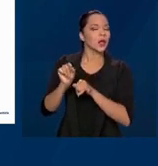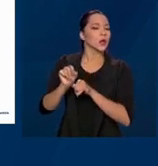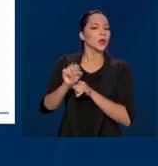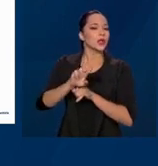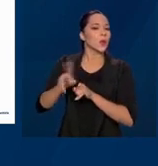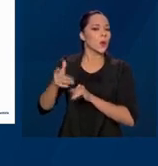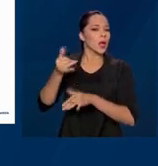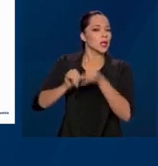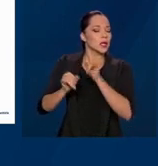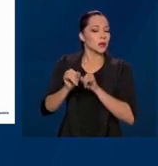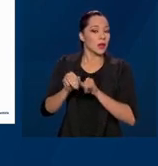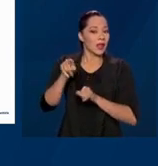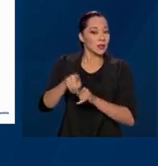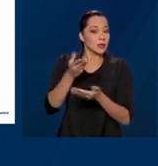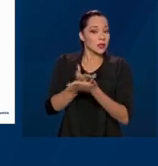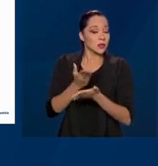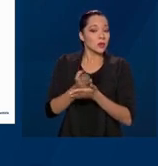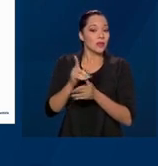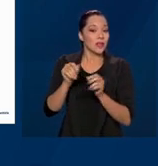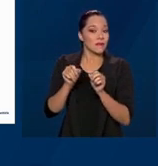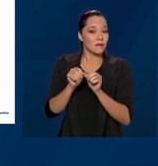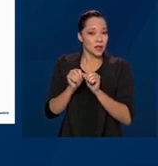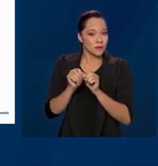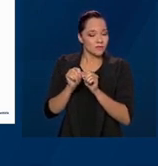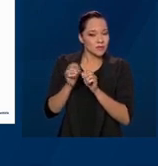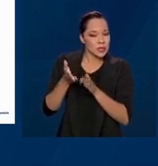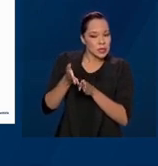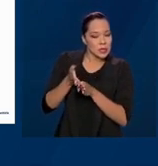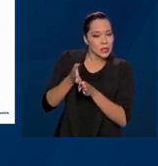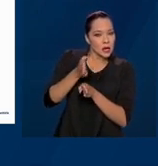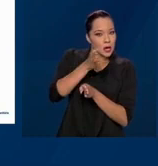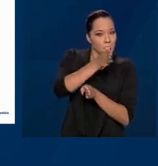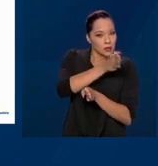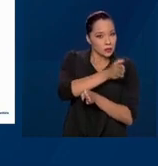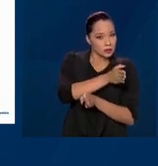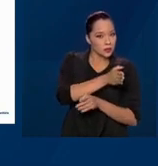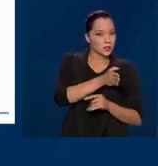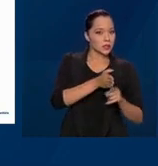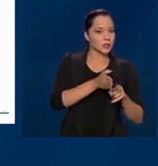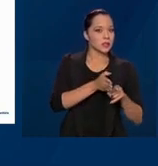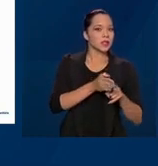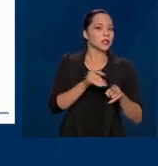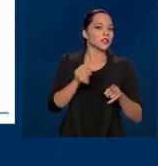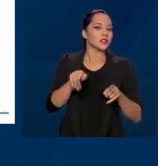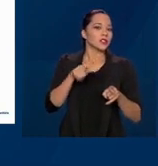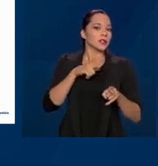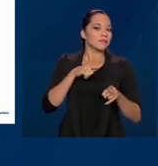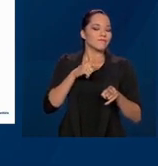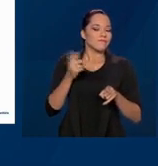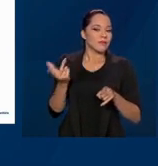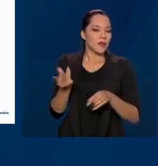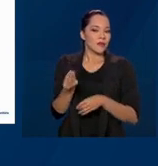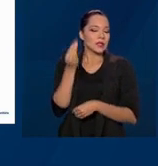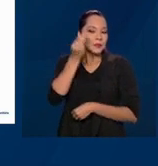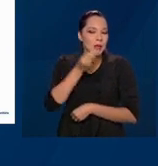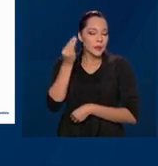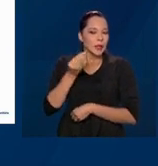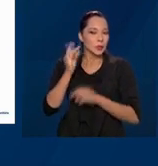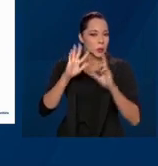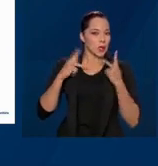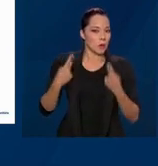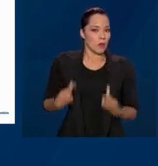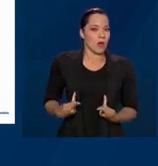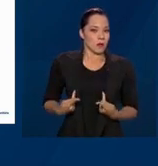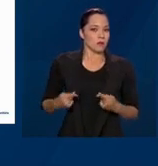são realizados antes de se expor humanos a uma vacina.